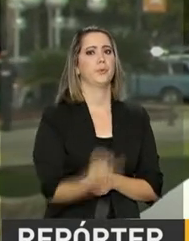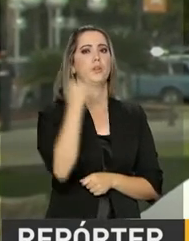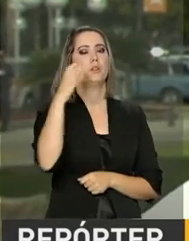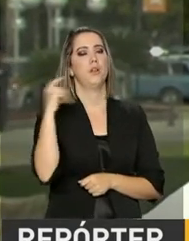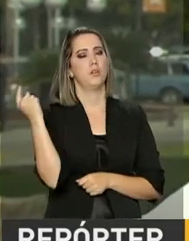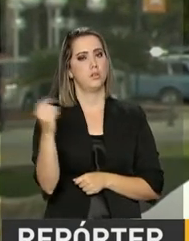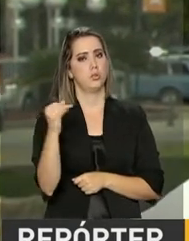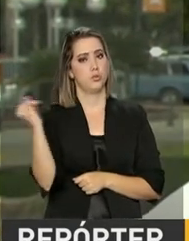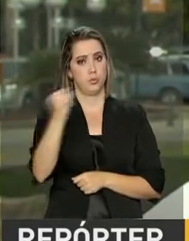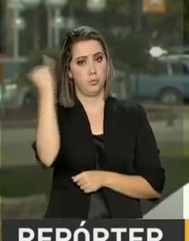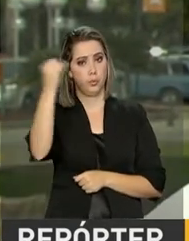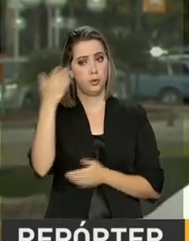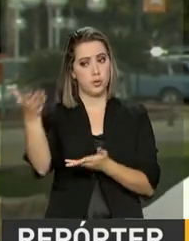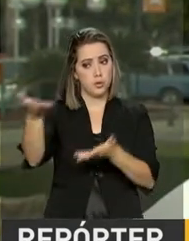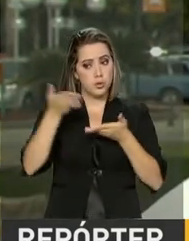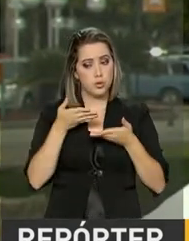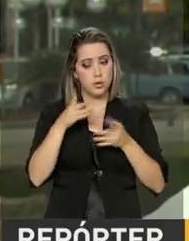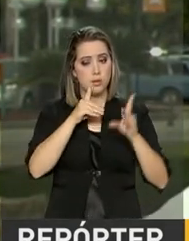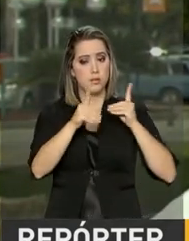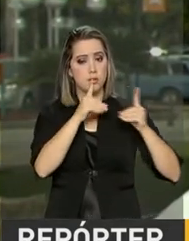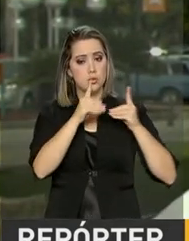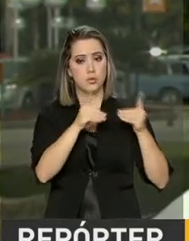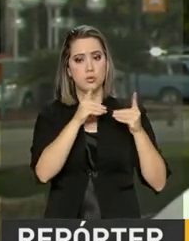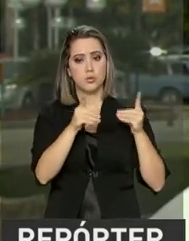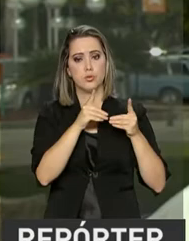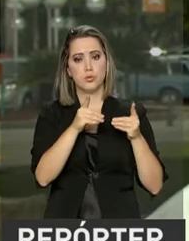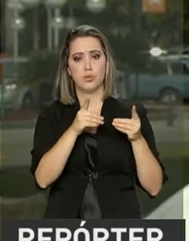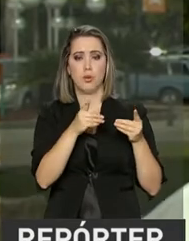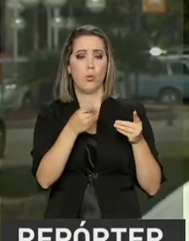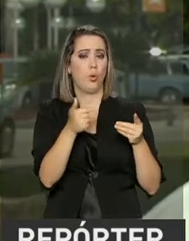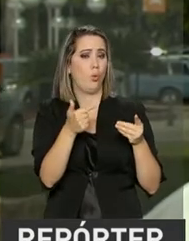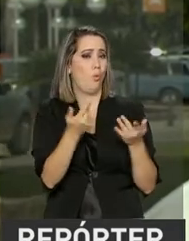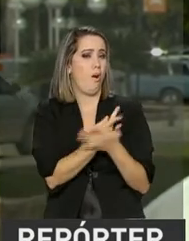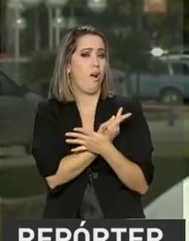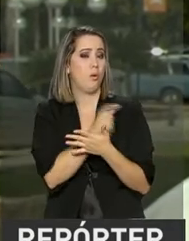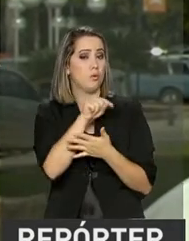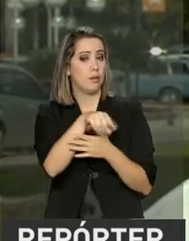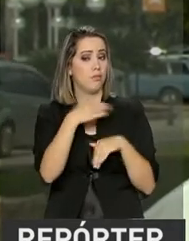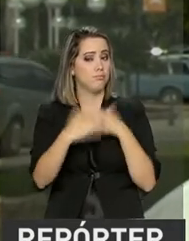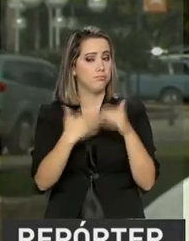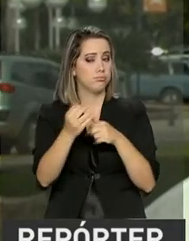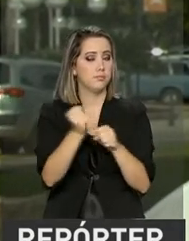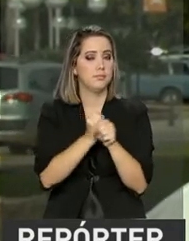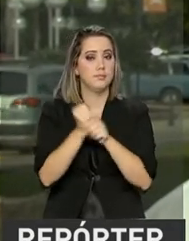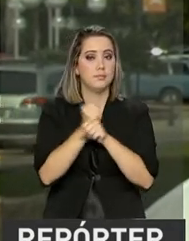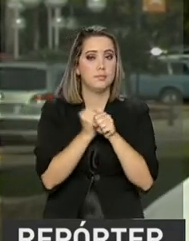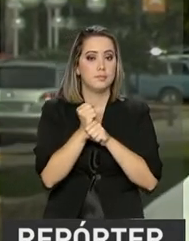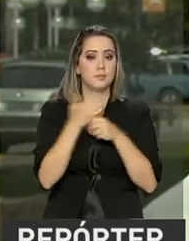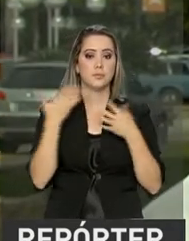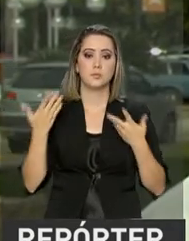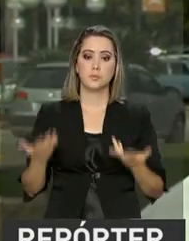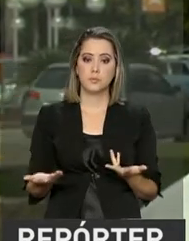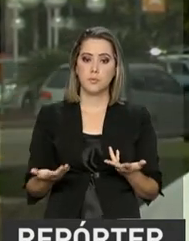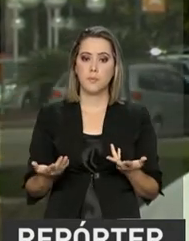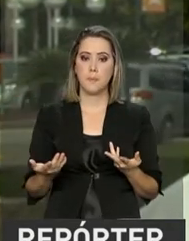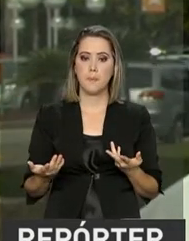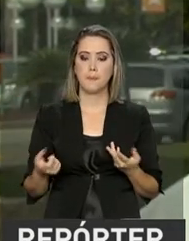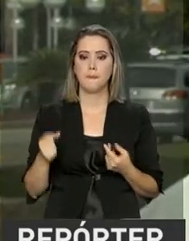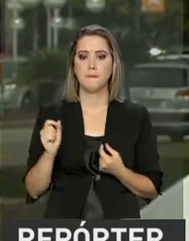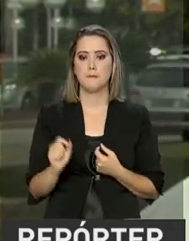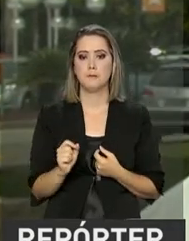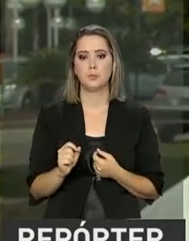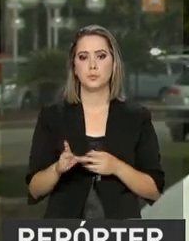de trazer esses debates que normalmente não se faz ao longo do ano, né, ao longo dos outros eventos,